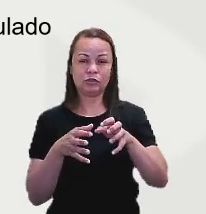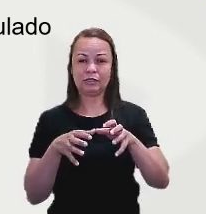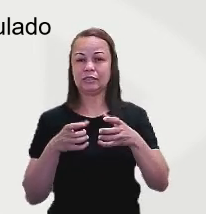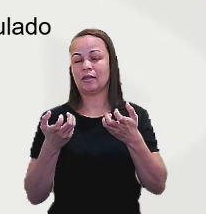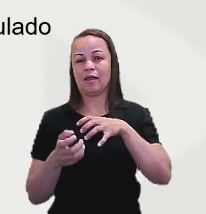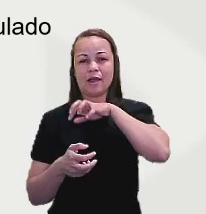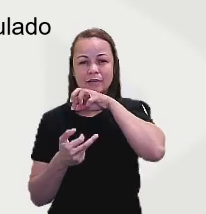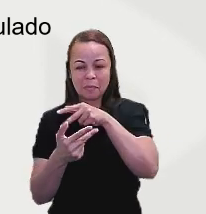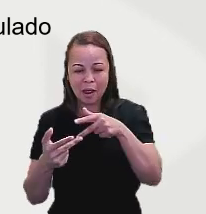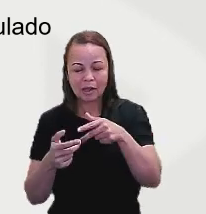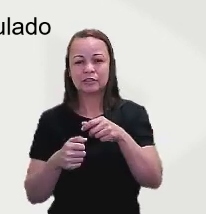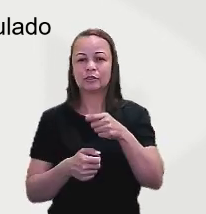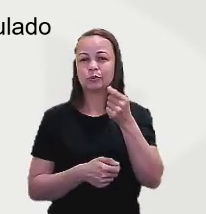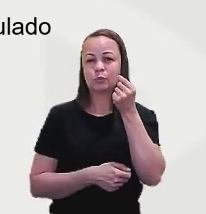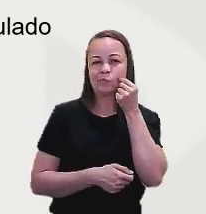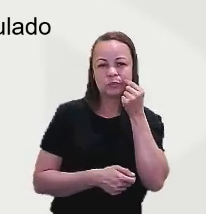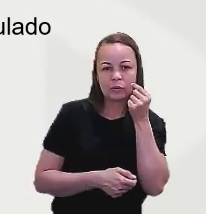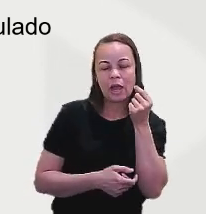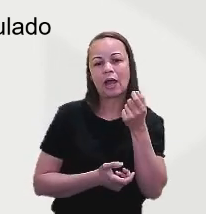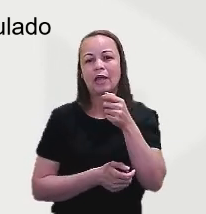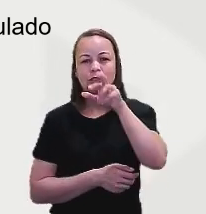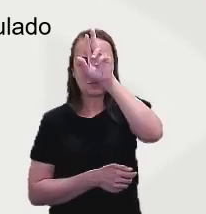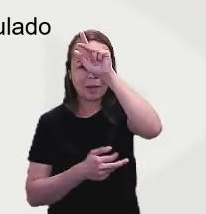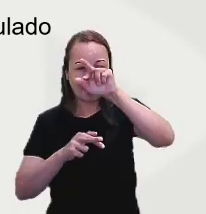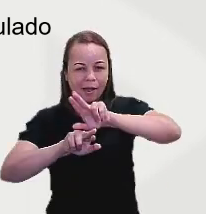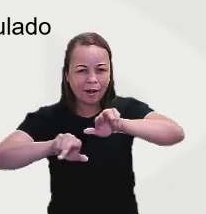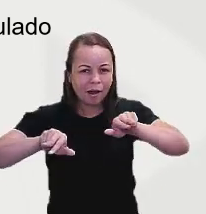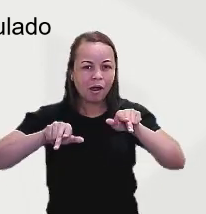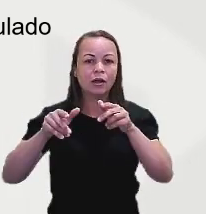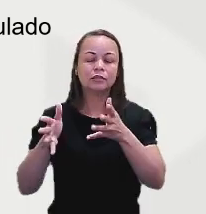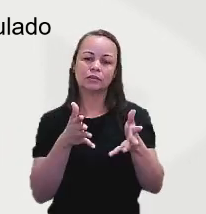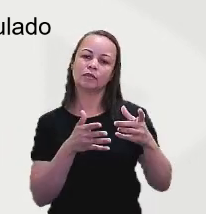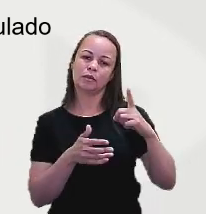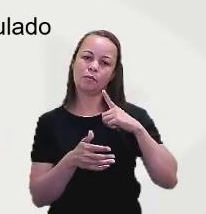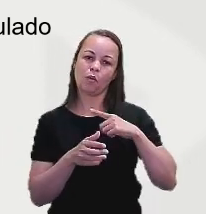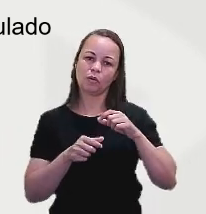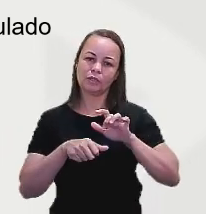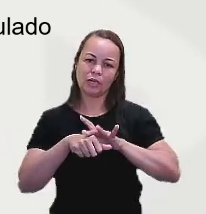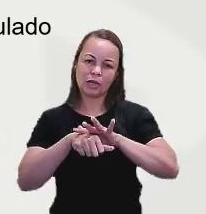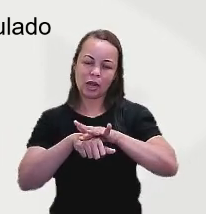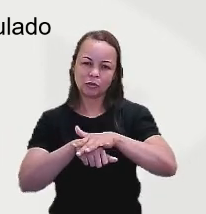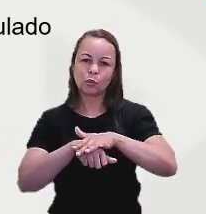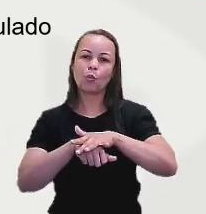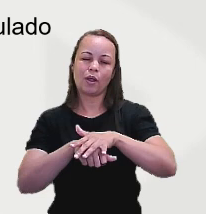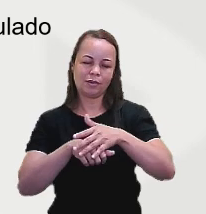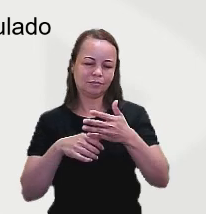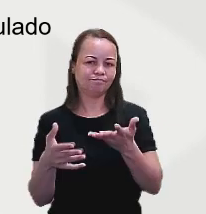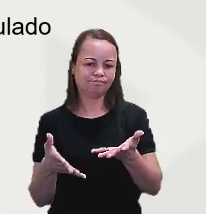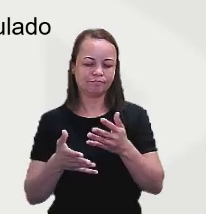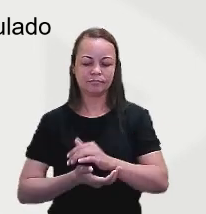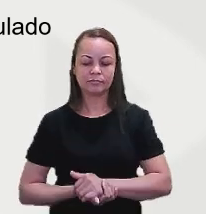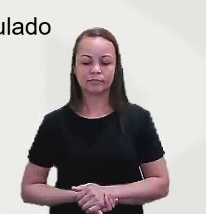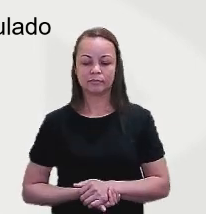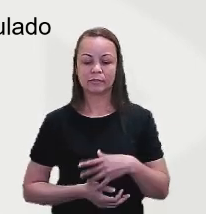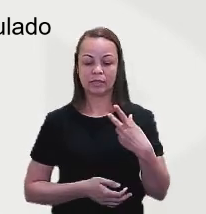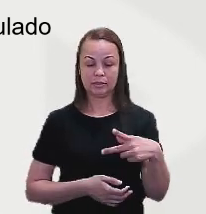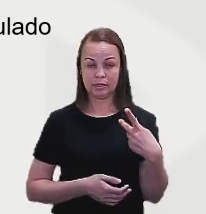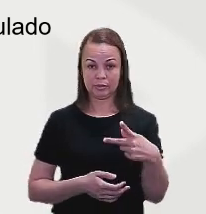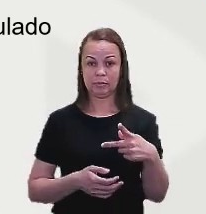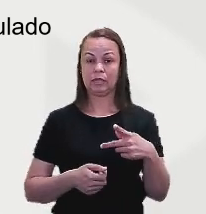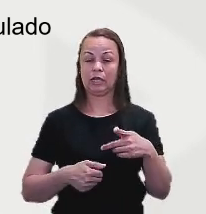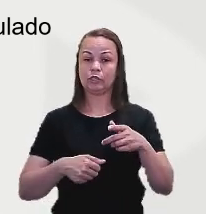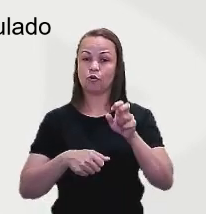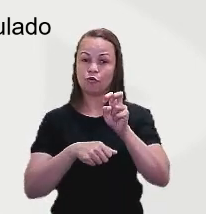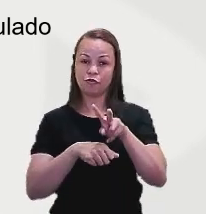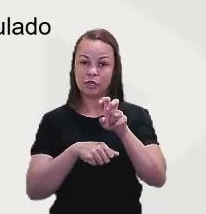quê? Ratos, baratas, que podem trazer e causar doenças. Desta maneira, o vírus da varíola